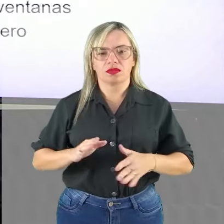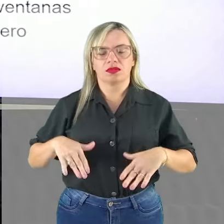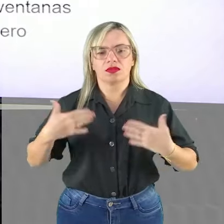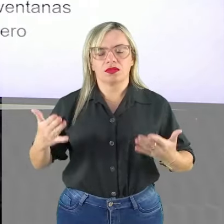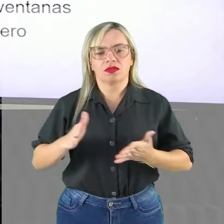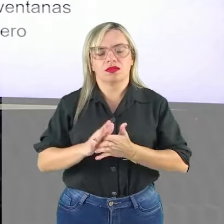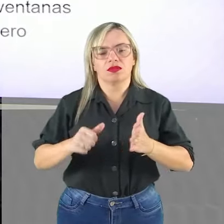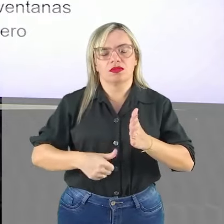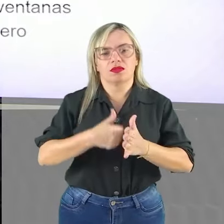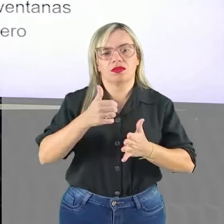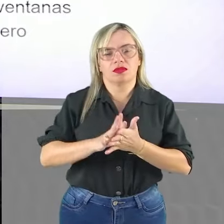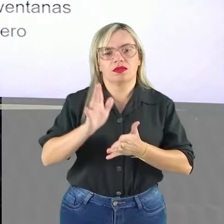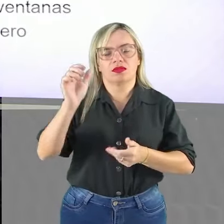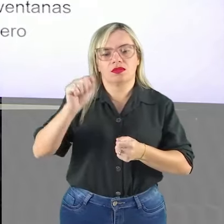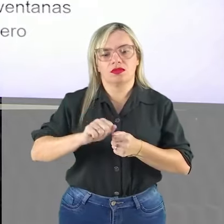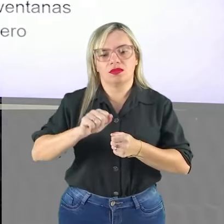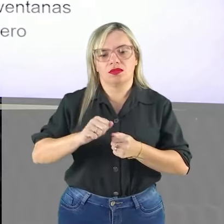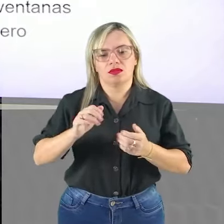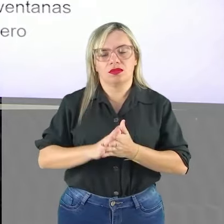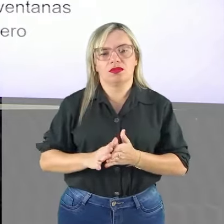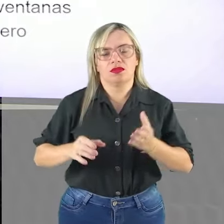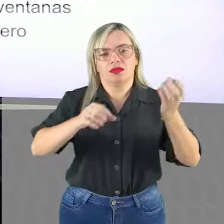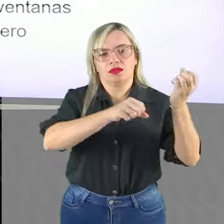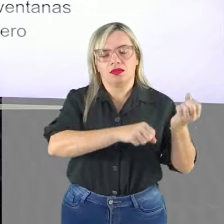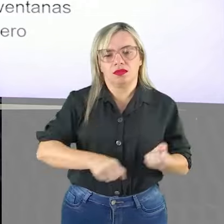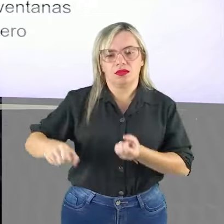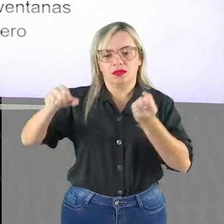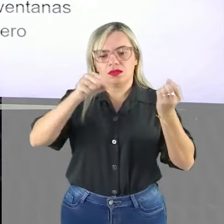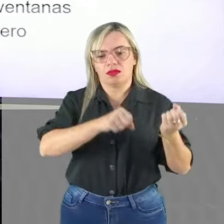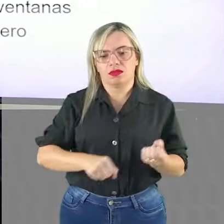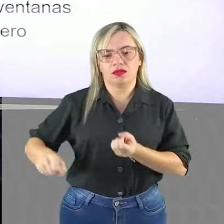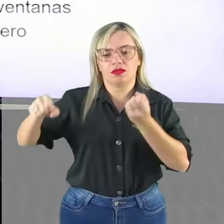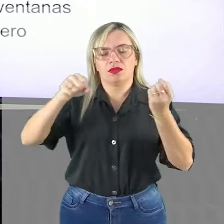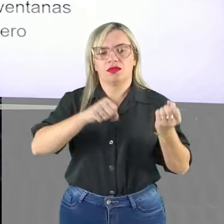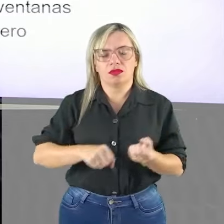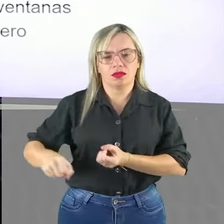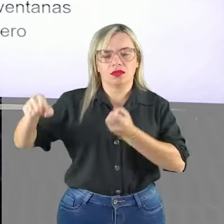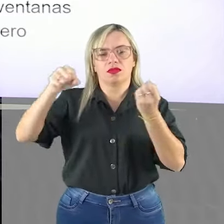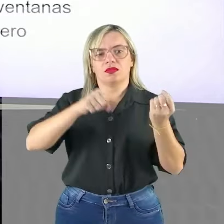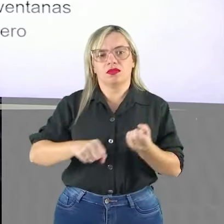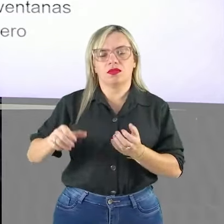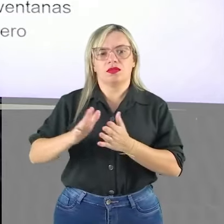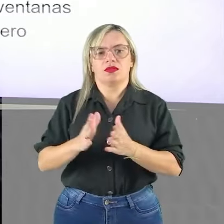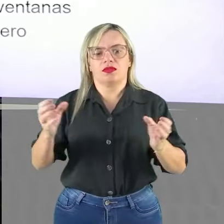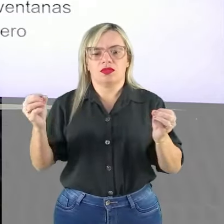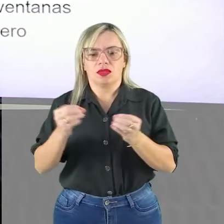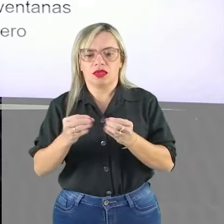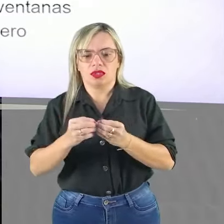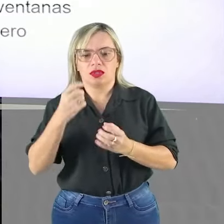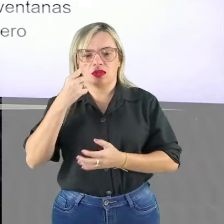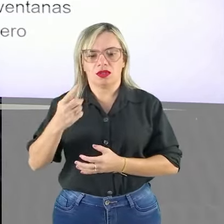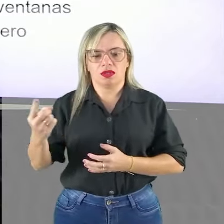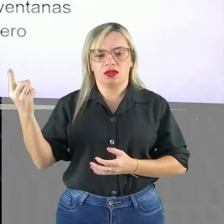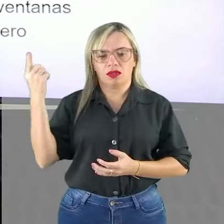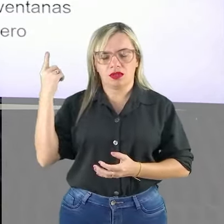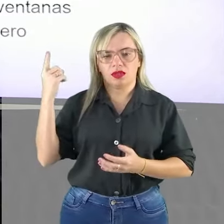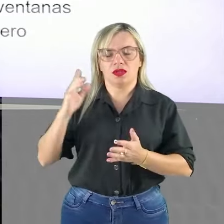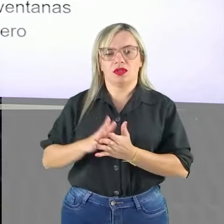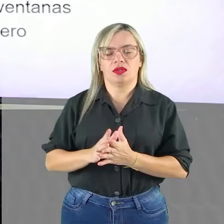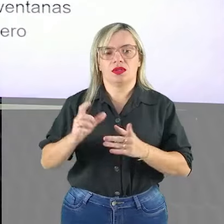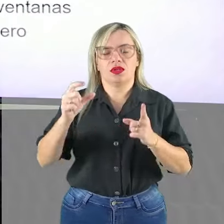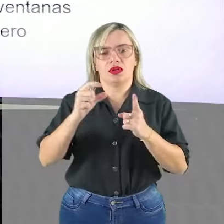primeiramente o que fiz foi pegar uma vassoura Olha só uma palavra aqui que ela é próxima à língua portuguesa mas tem o significado